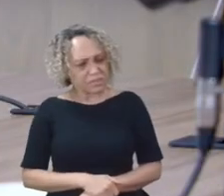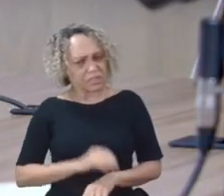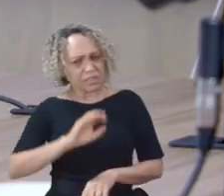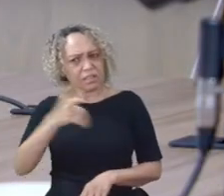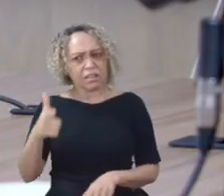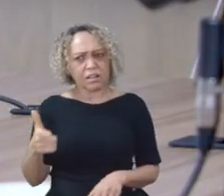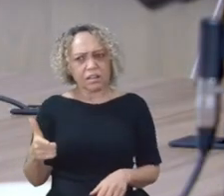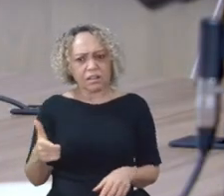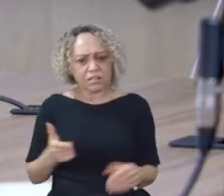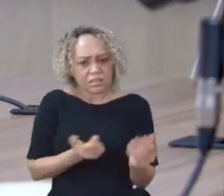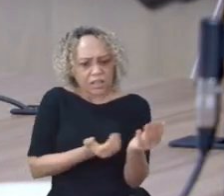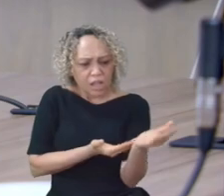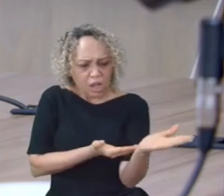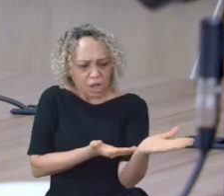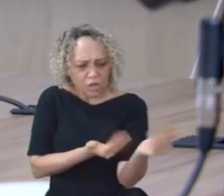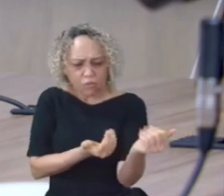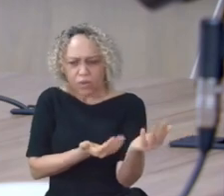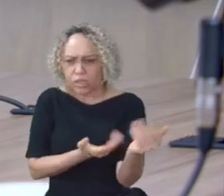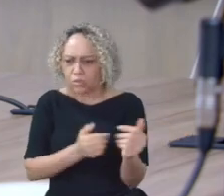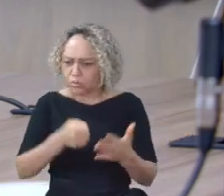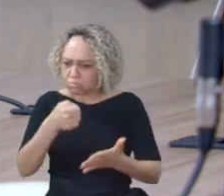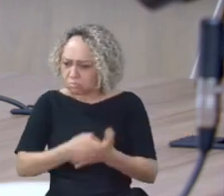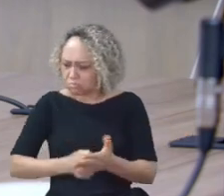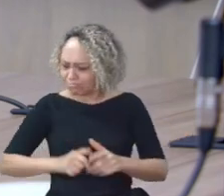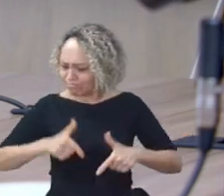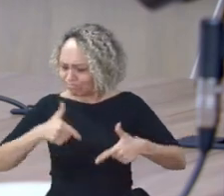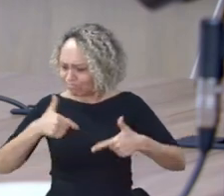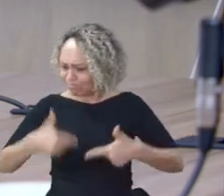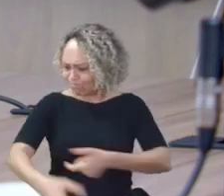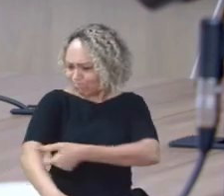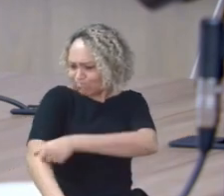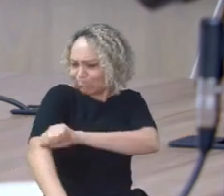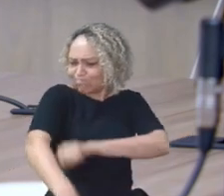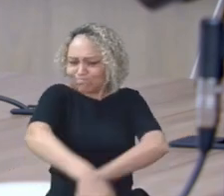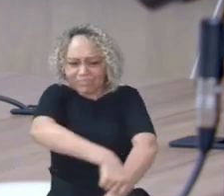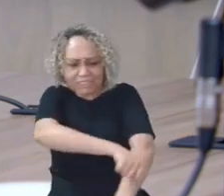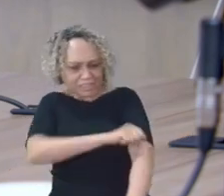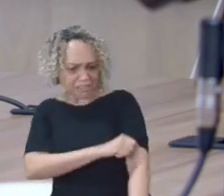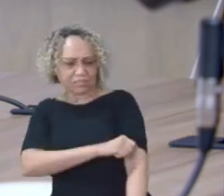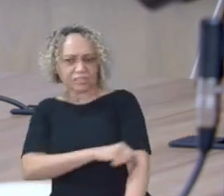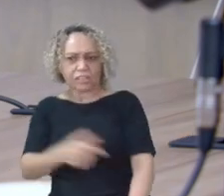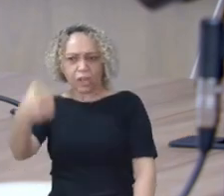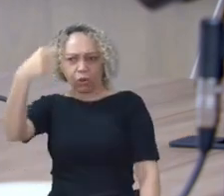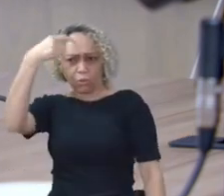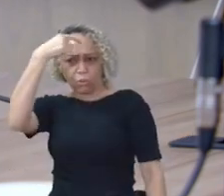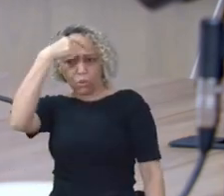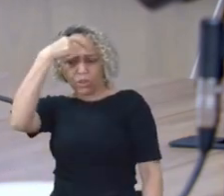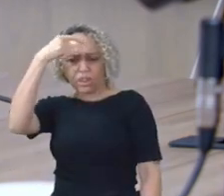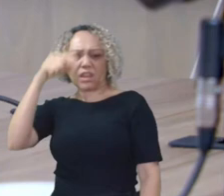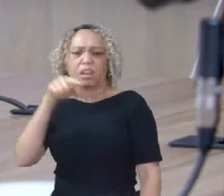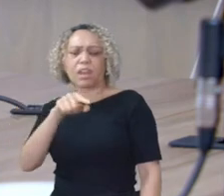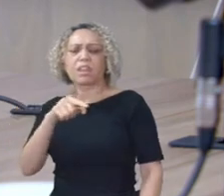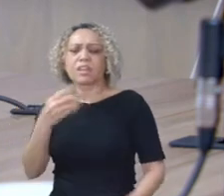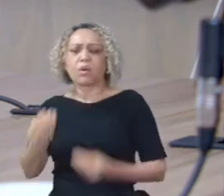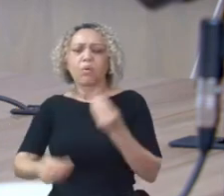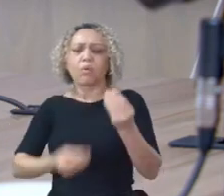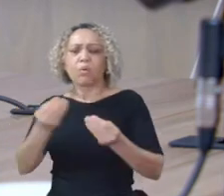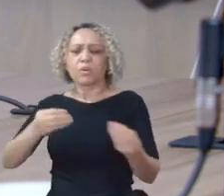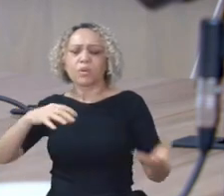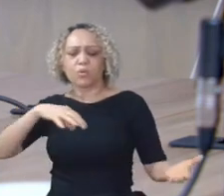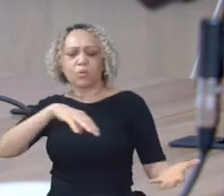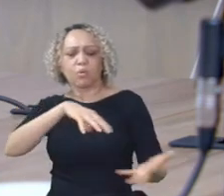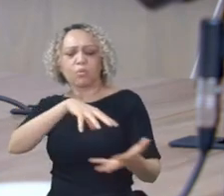juventude, dessa juventude engajada, dessa juventude um pouco mais entendida sobre como o mundo de fato funciona, de trazer